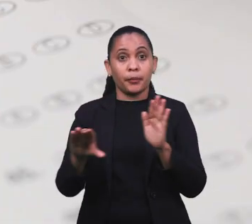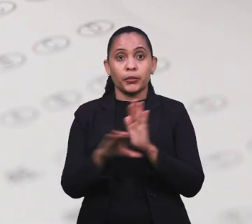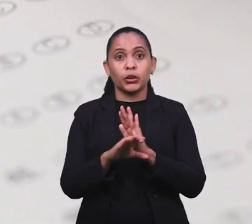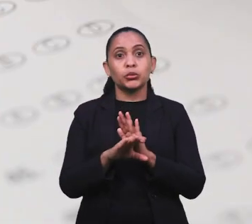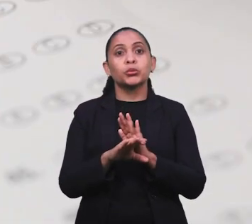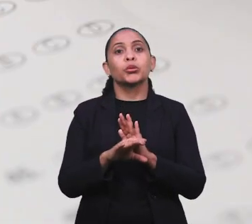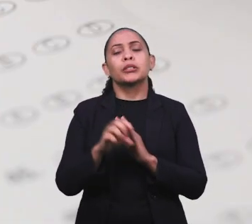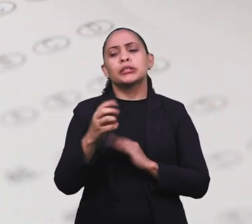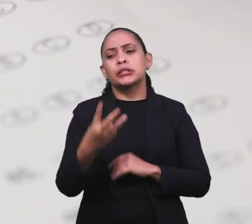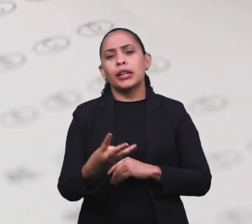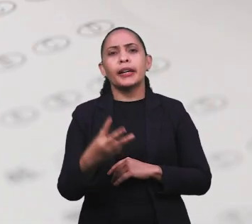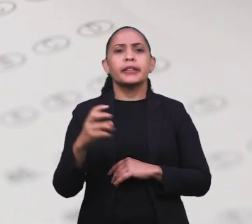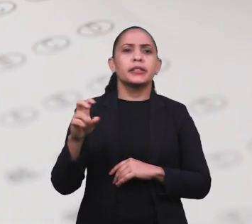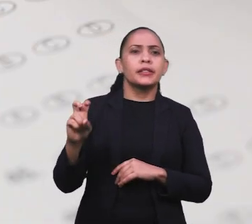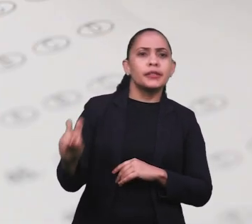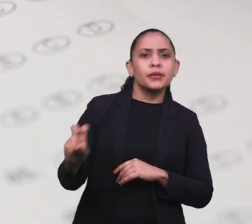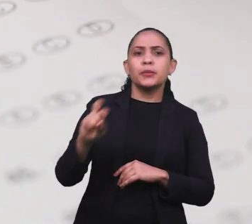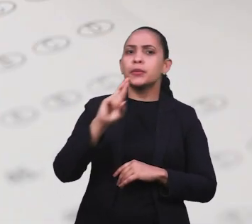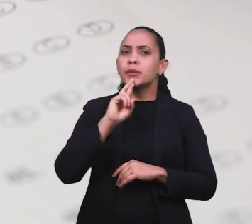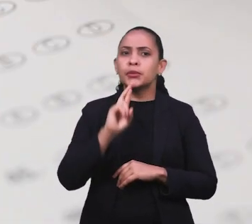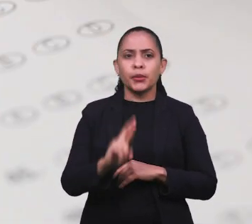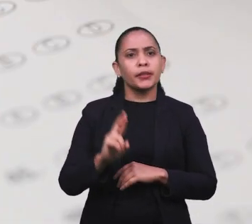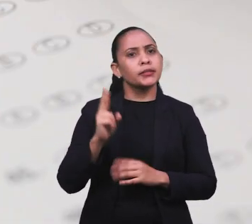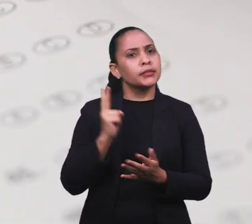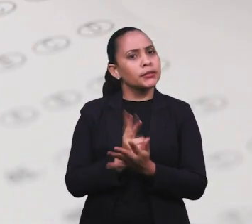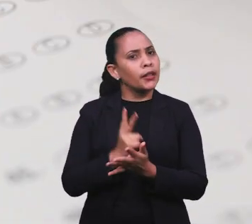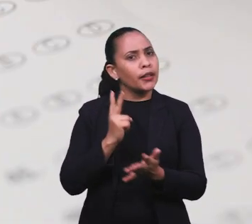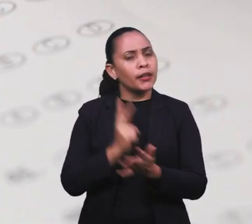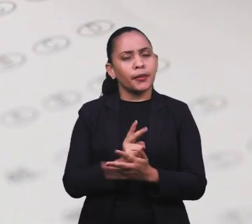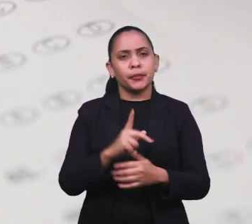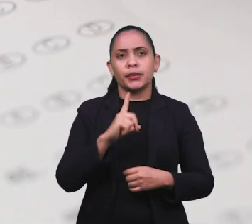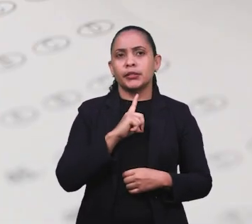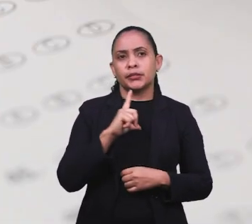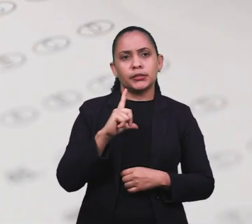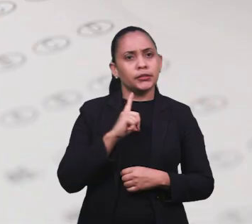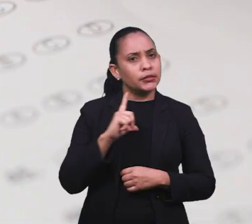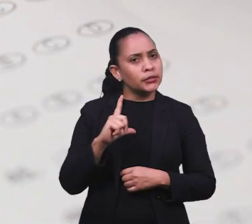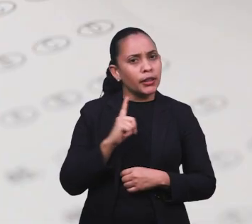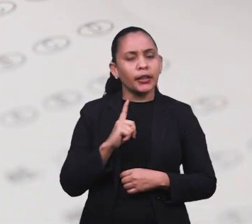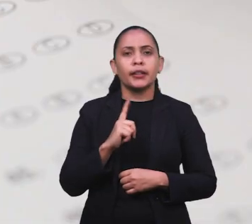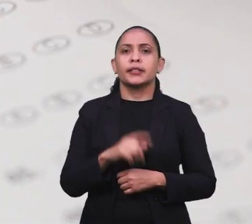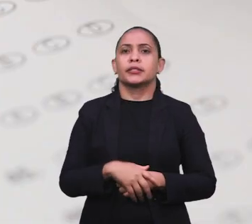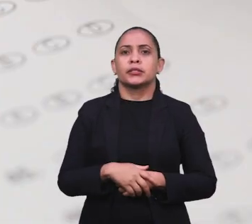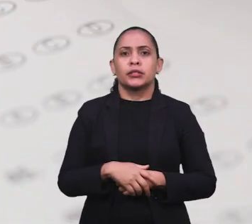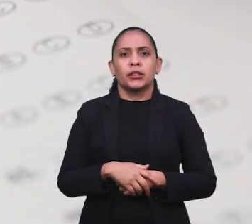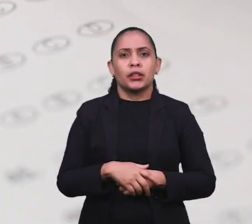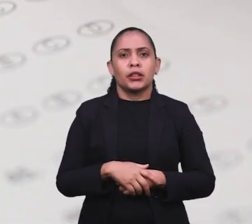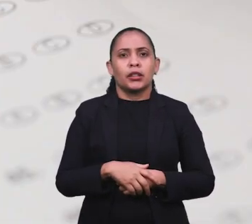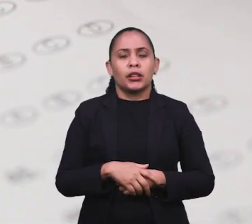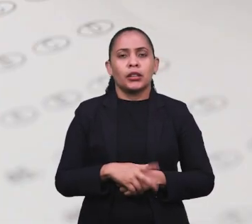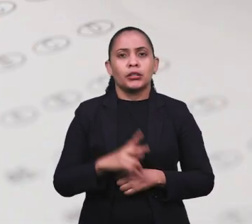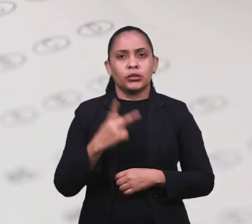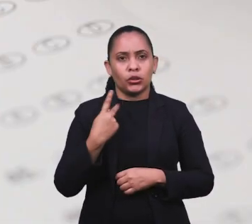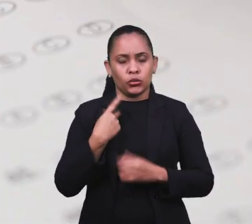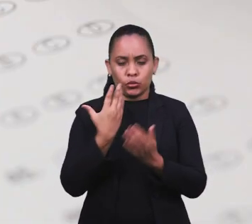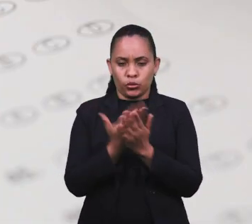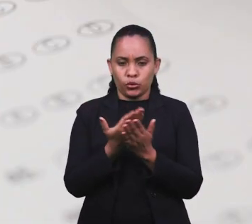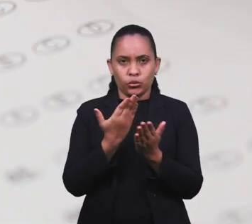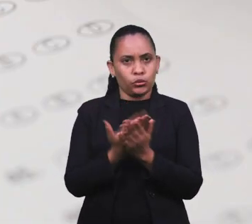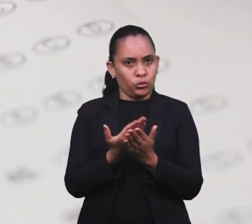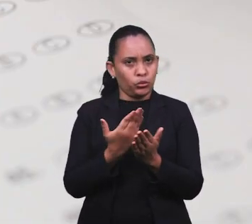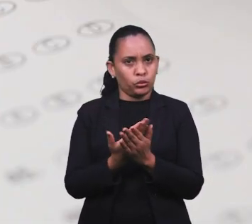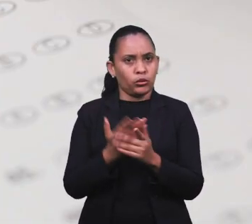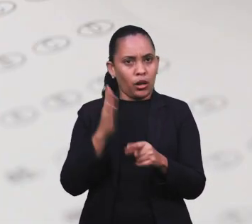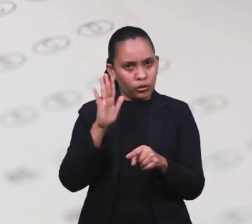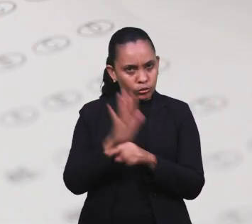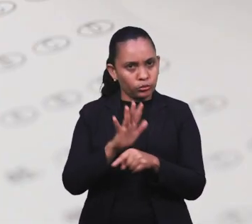capítulo, resolva aí, pelo menos 3 a 5 questões sobre ele. Sempre tem aí uma meta de resolução de questões na sua